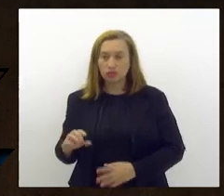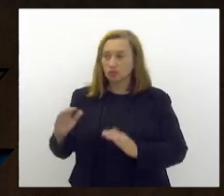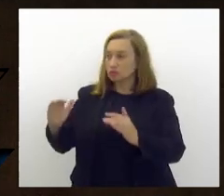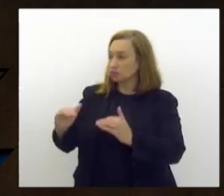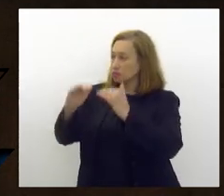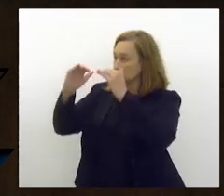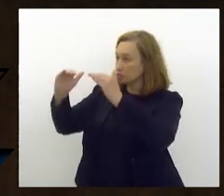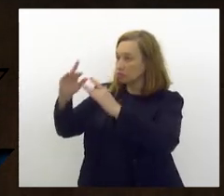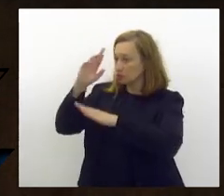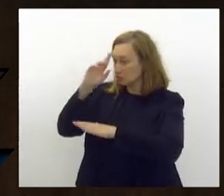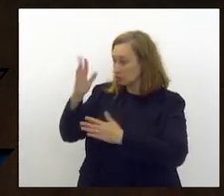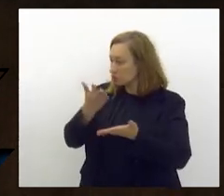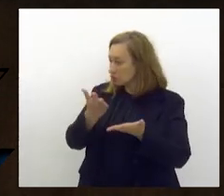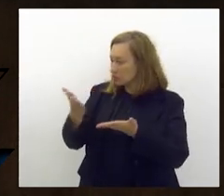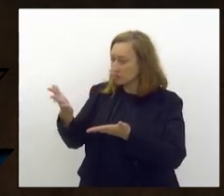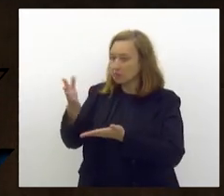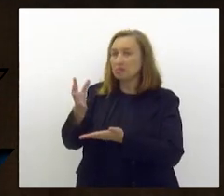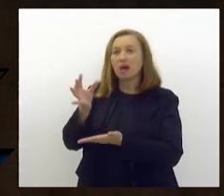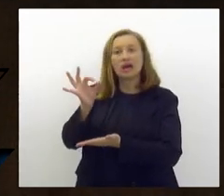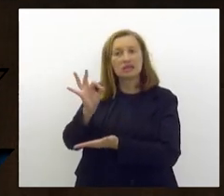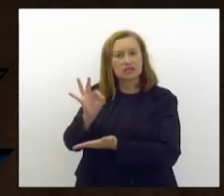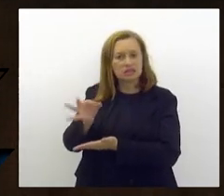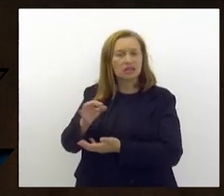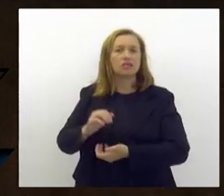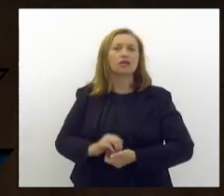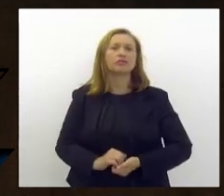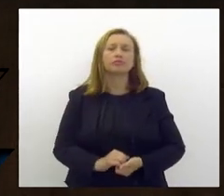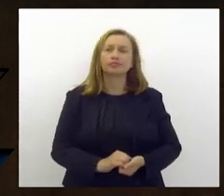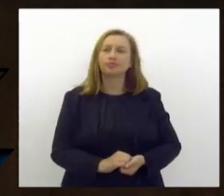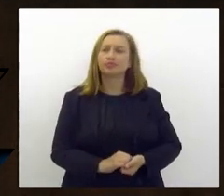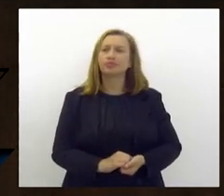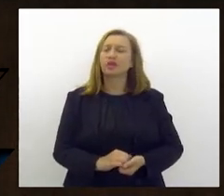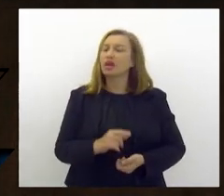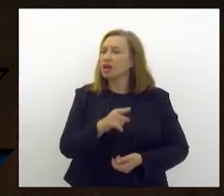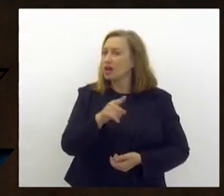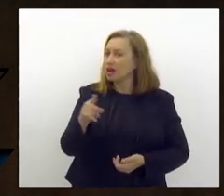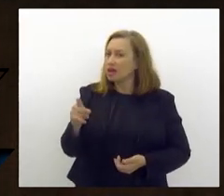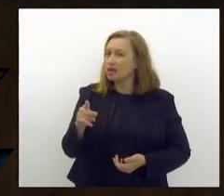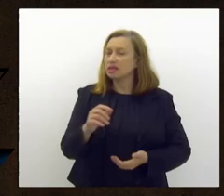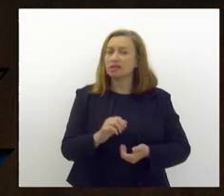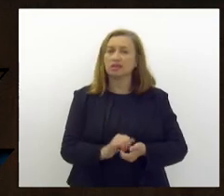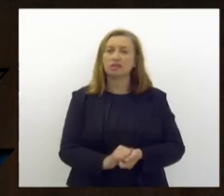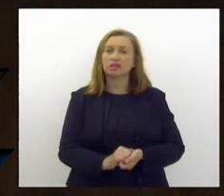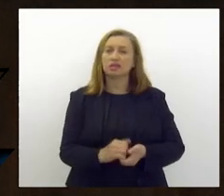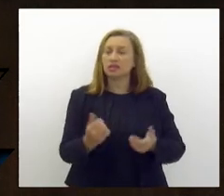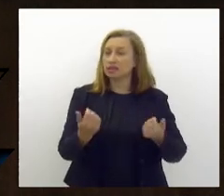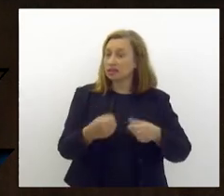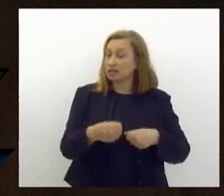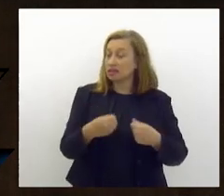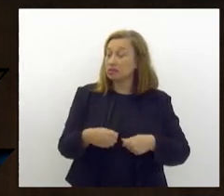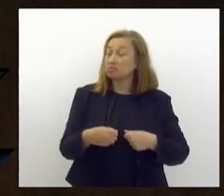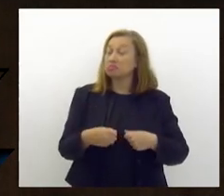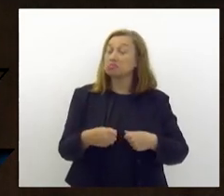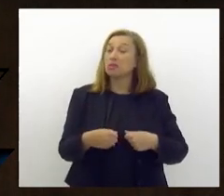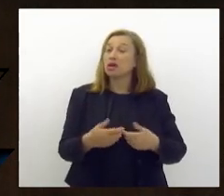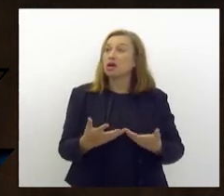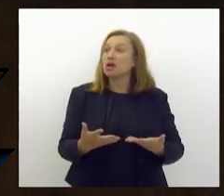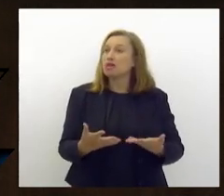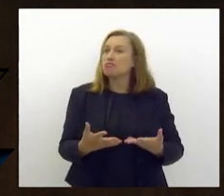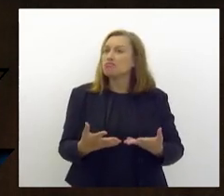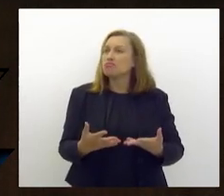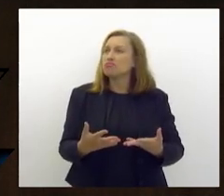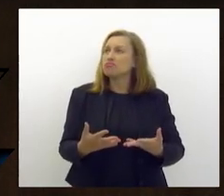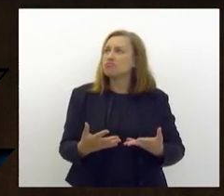excelências acertaram em cheio, né? Esses procedimentos, eles devem ser